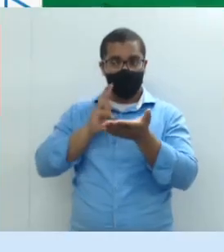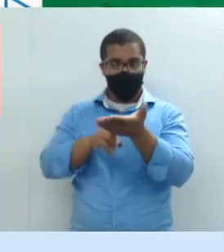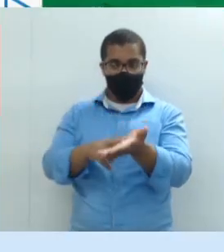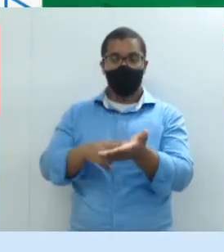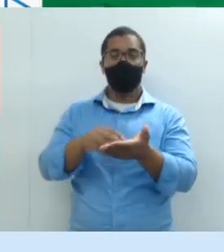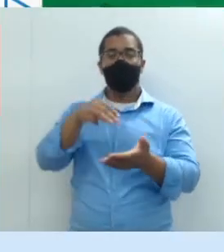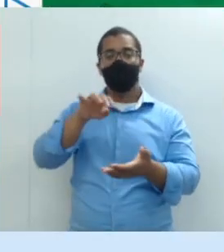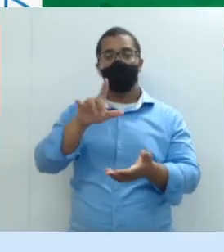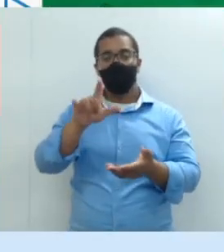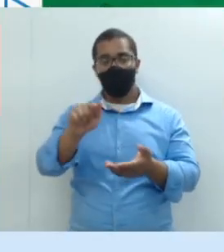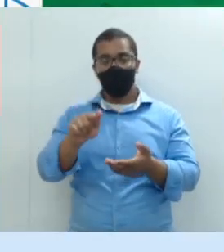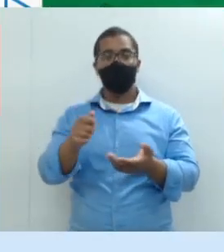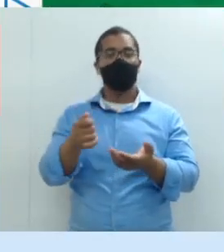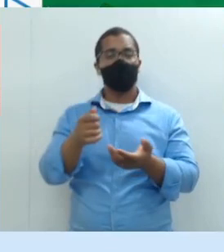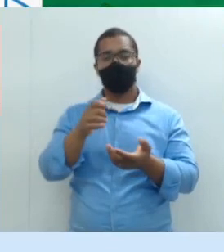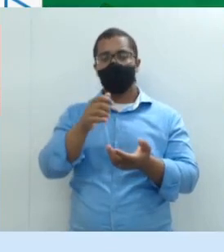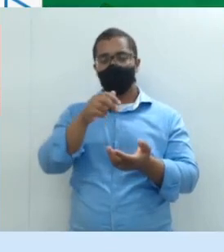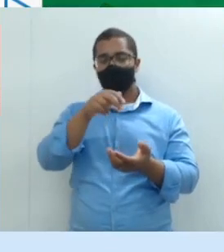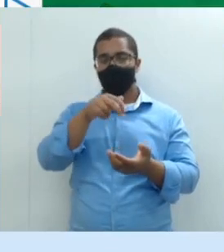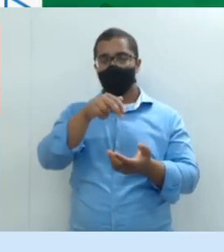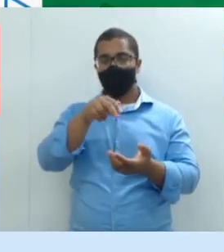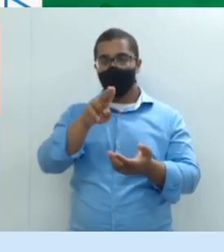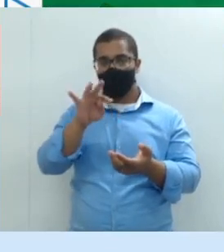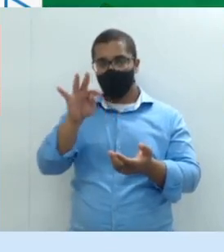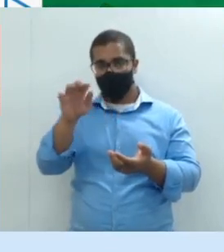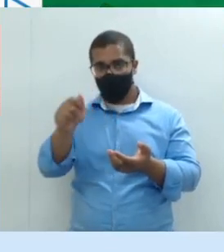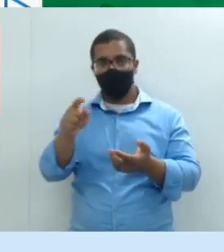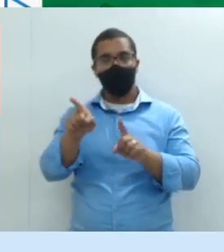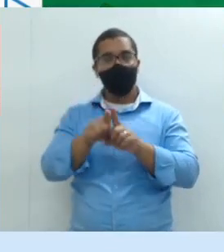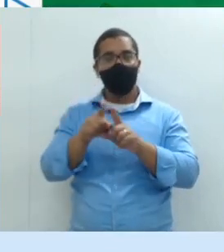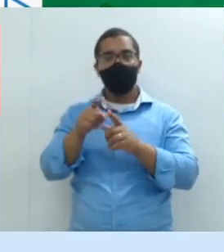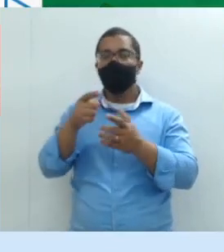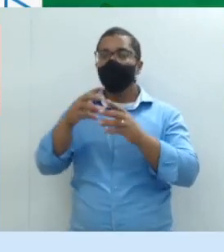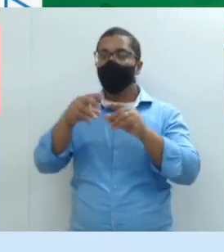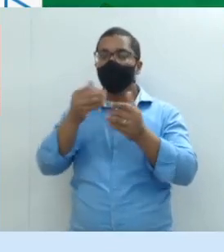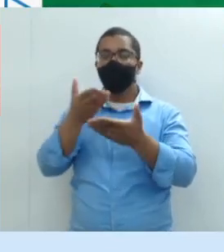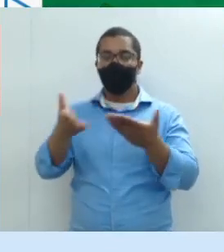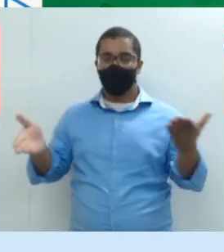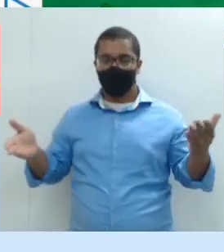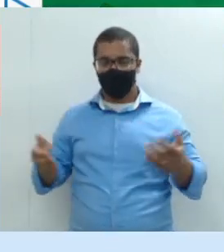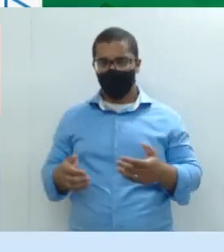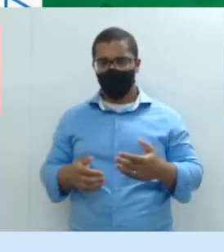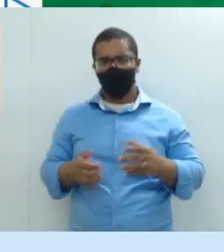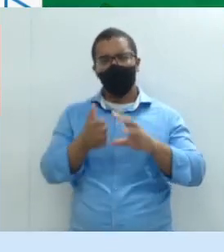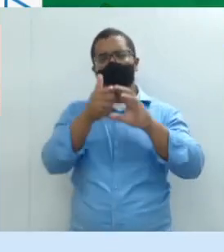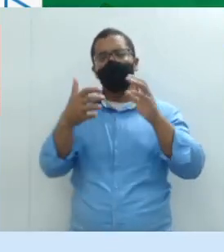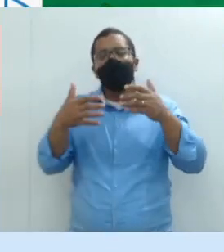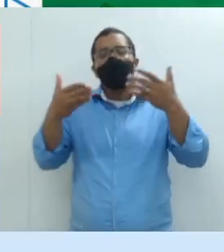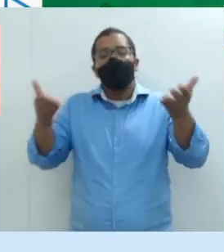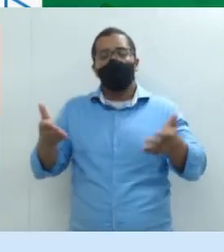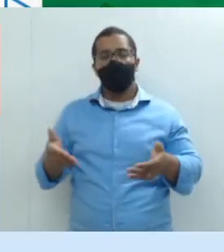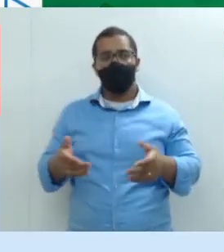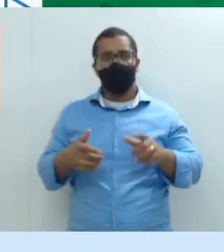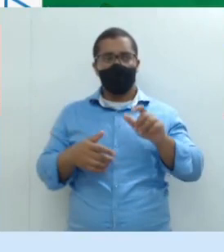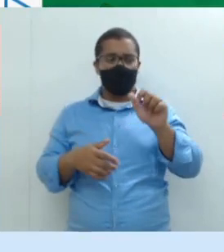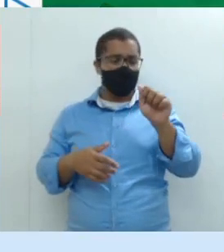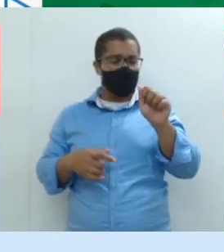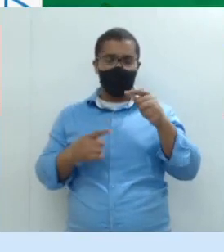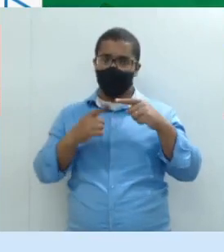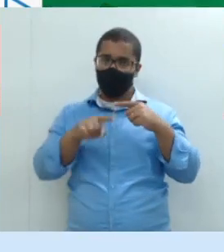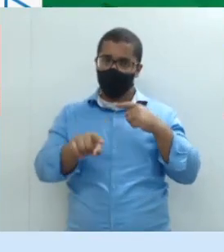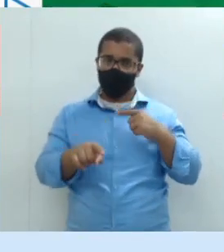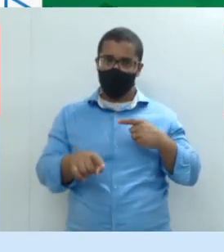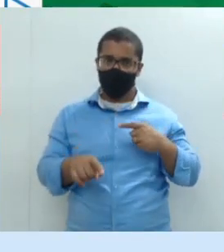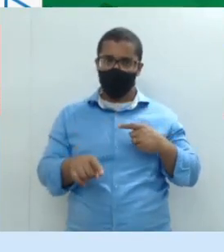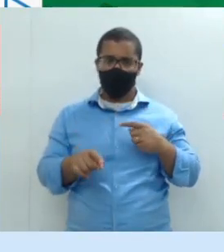propriedade. Veja, qual é o papel, né? Como a igreja se integrou nesse sistema feudal? Quais são as características? Letra A não poderia ser,